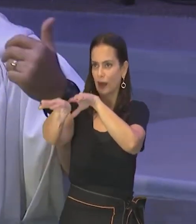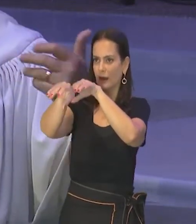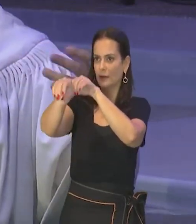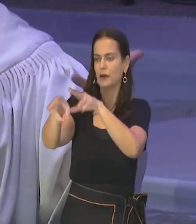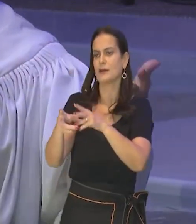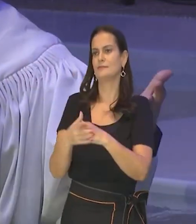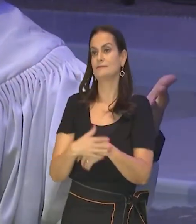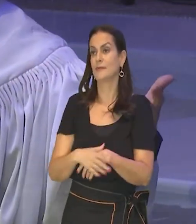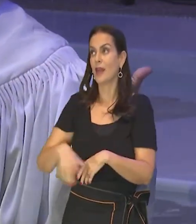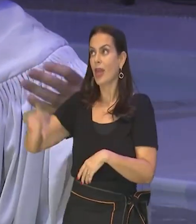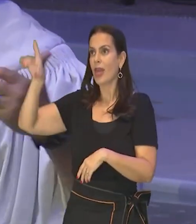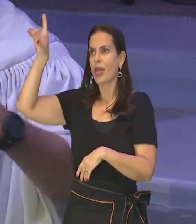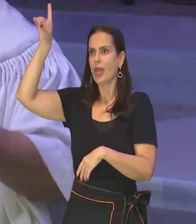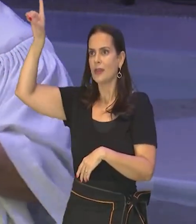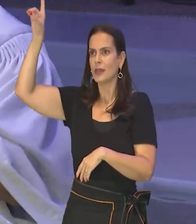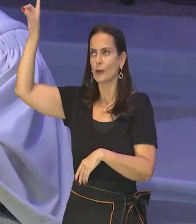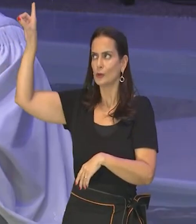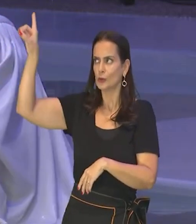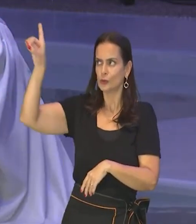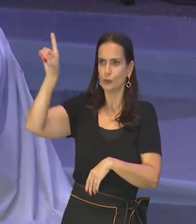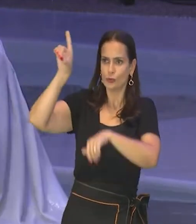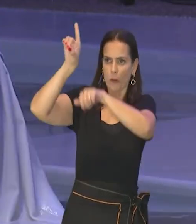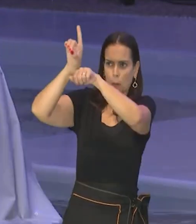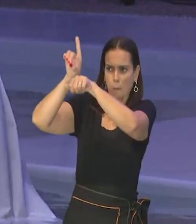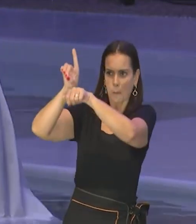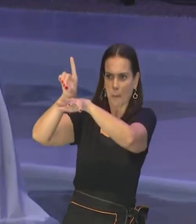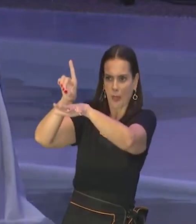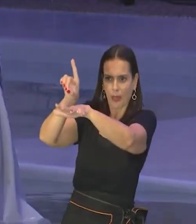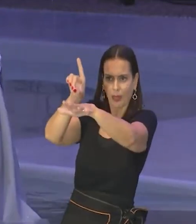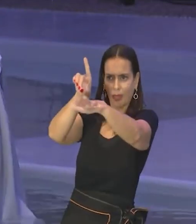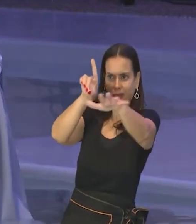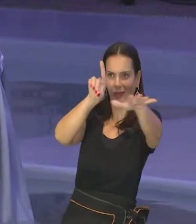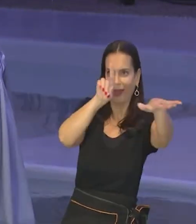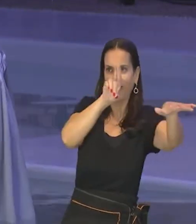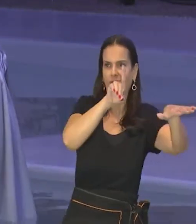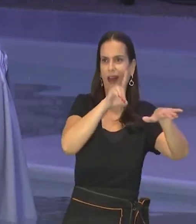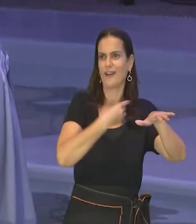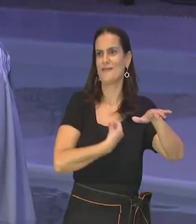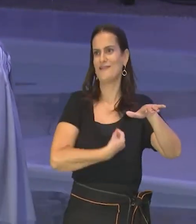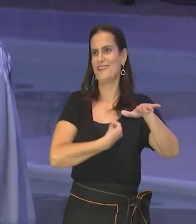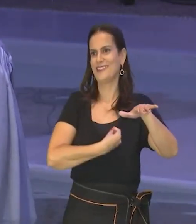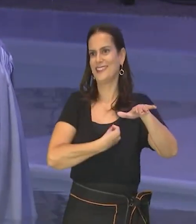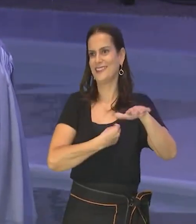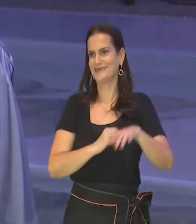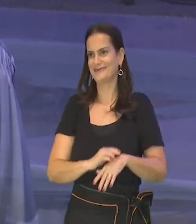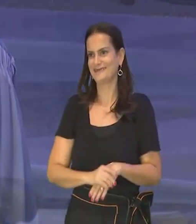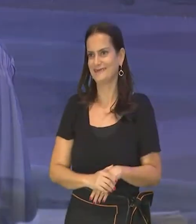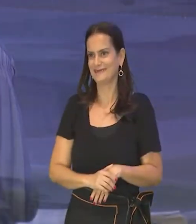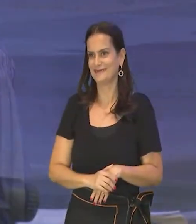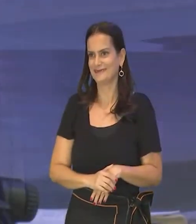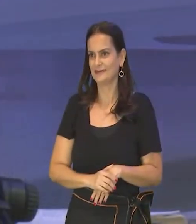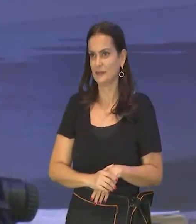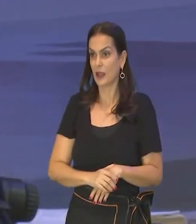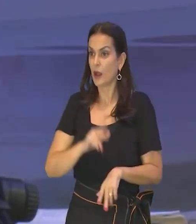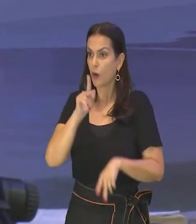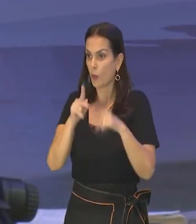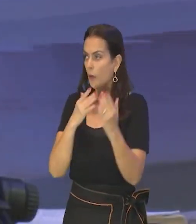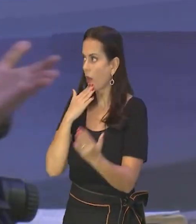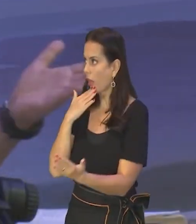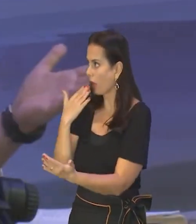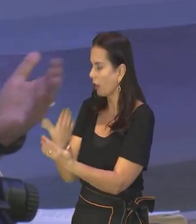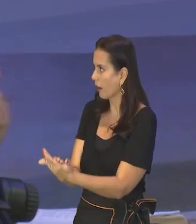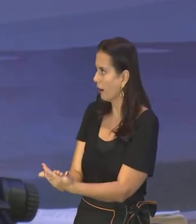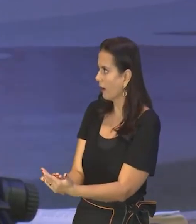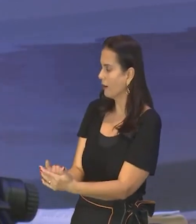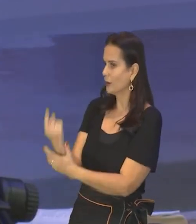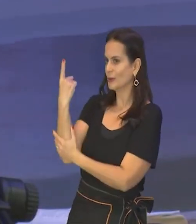e Deus flui a vida através dos apóstolos. Isso provocou admiração. Como,